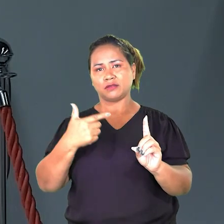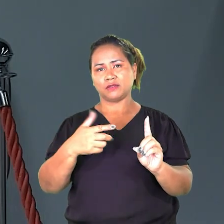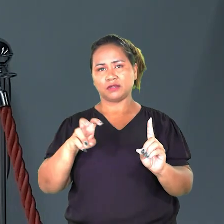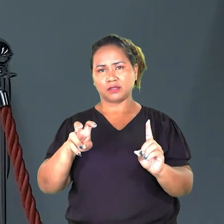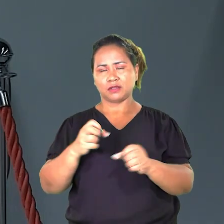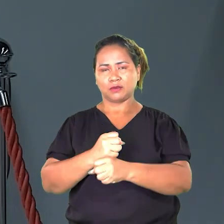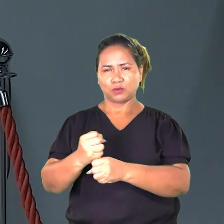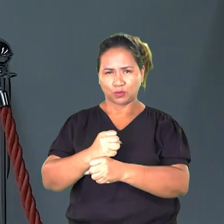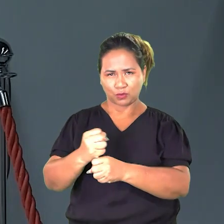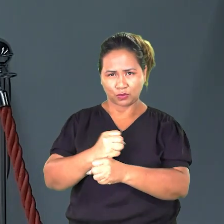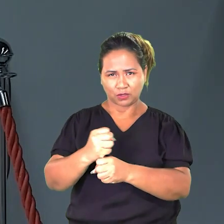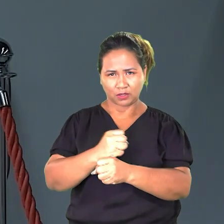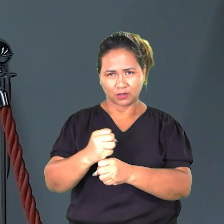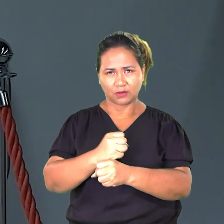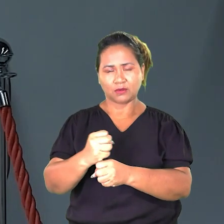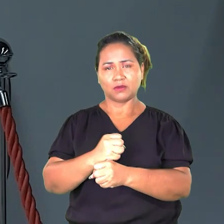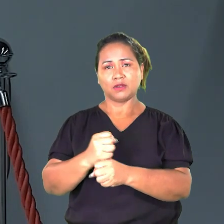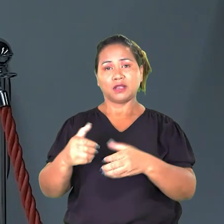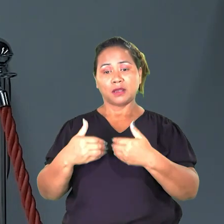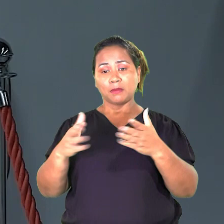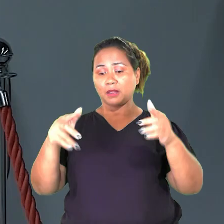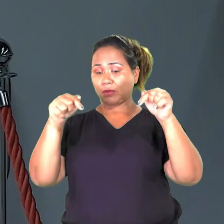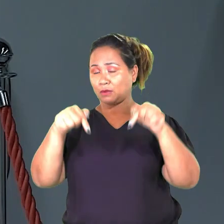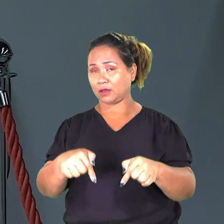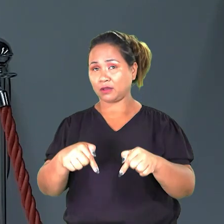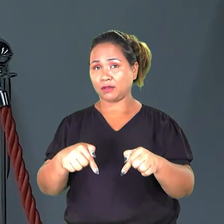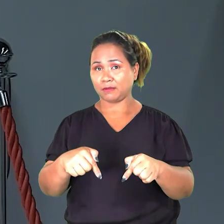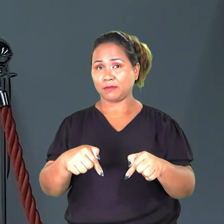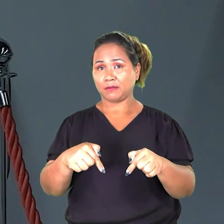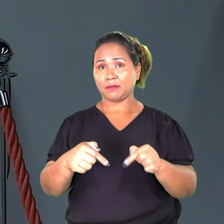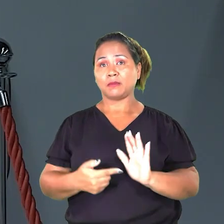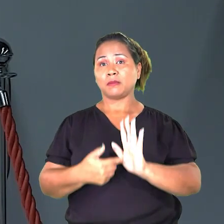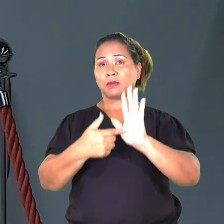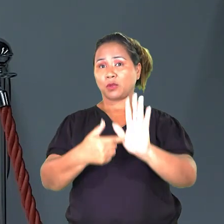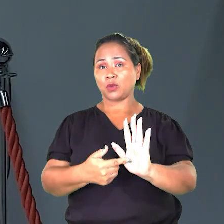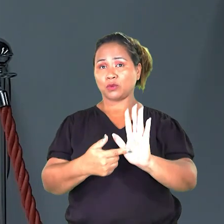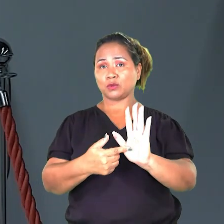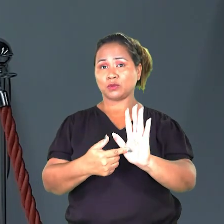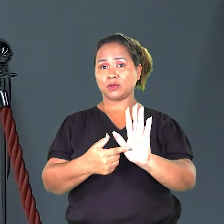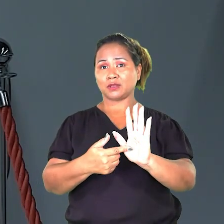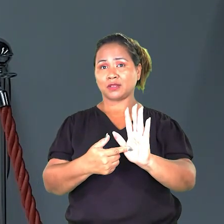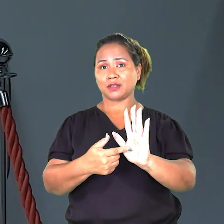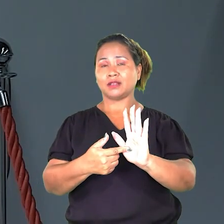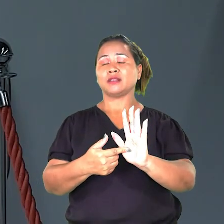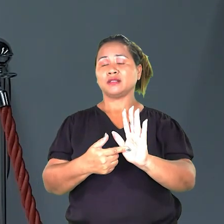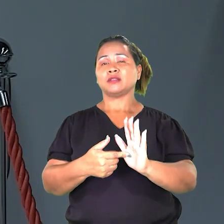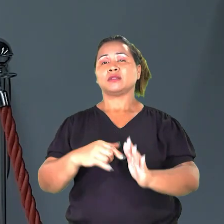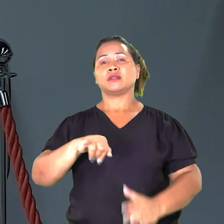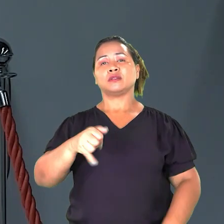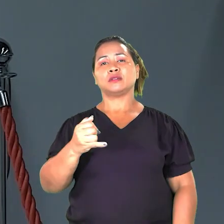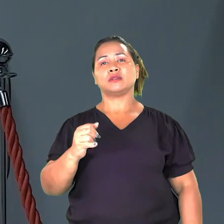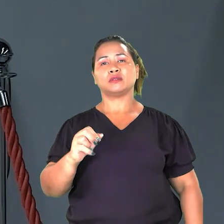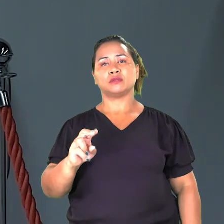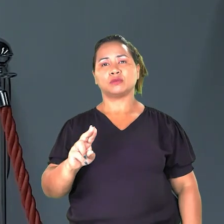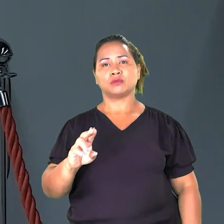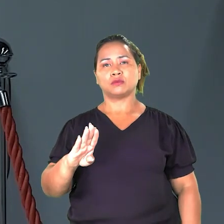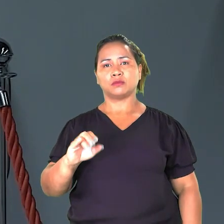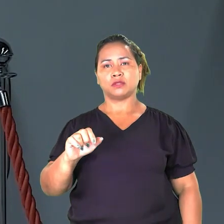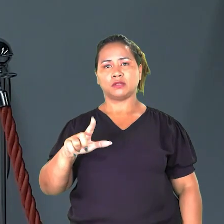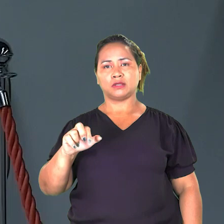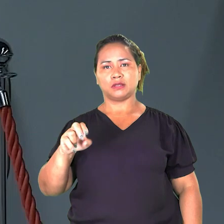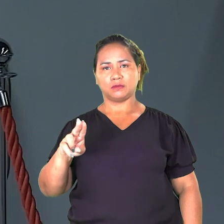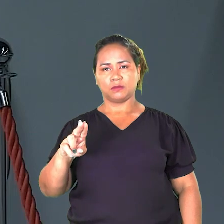Bonfim, completará seus primeiros 25 anos e a inauguração desse espaço assinala o início